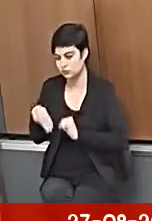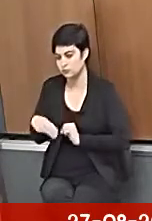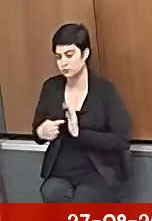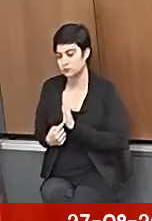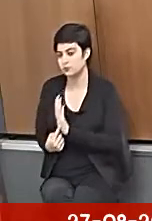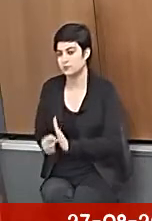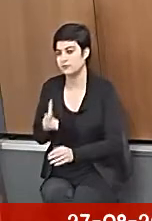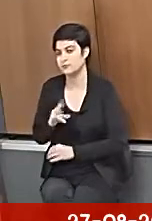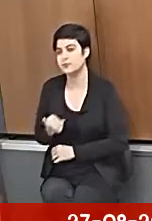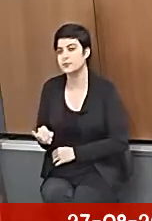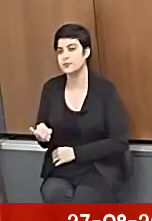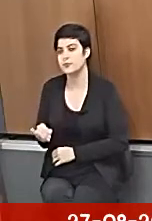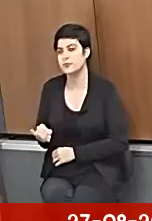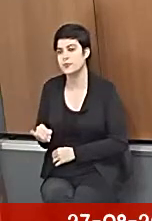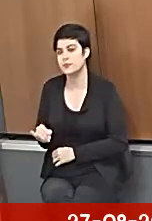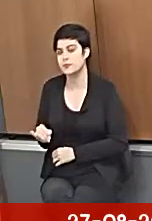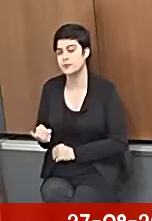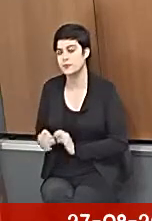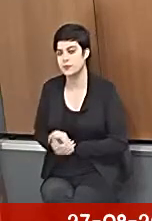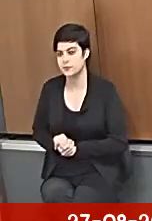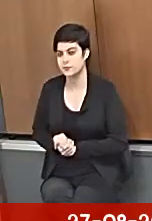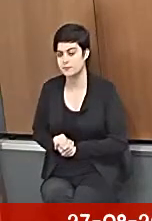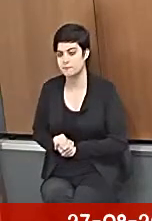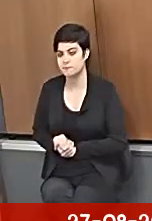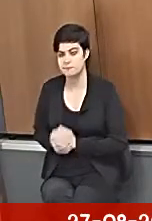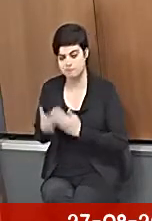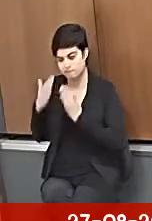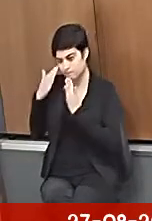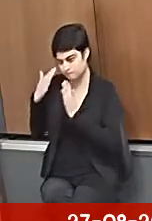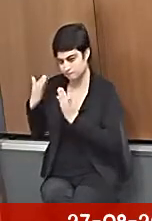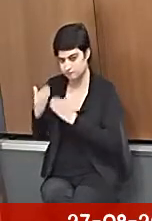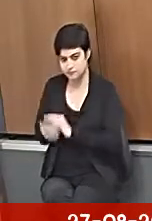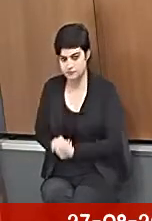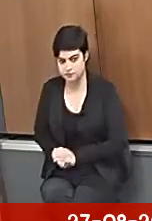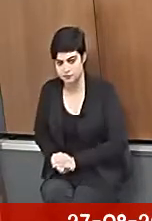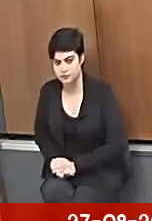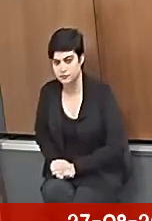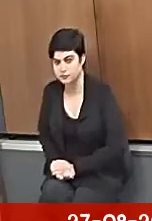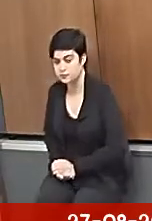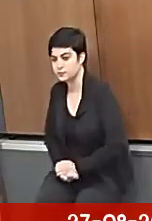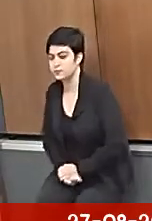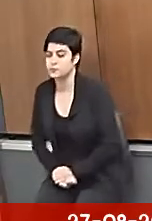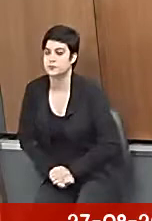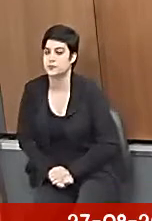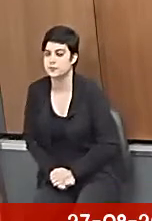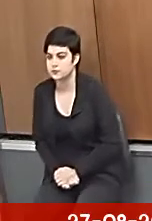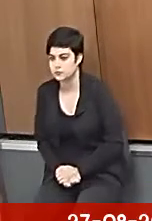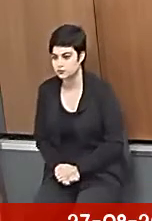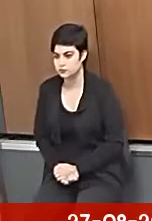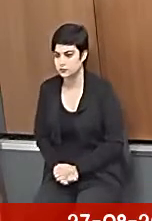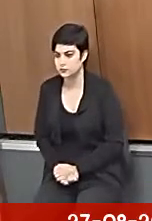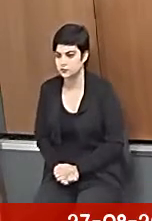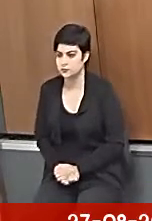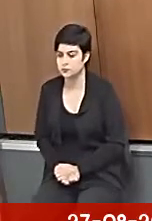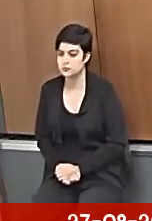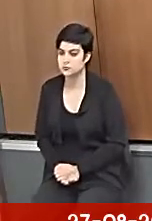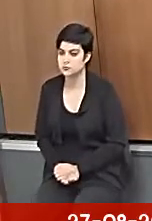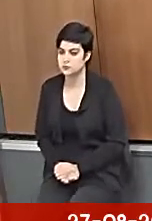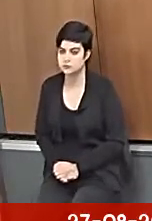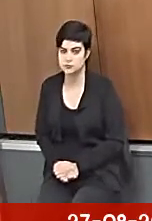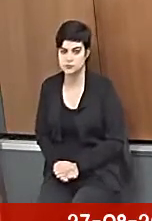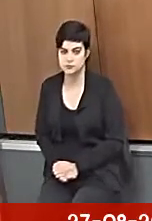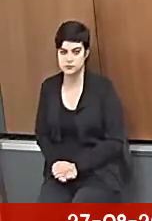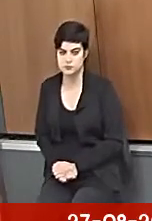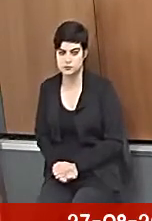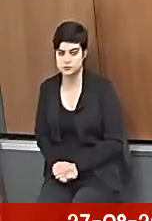e seguro muito obrigada isso é vou lançar